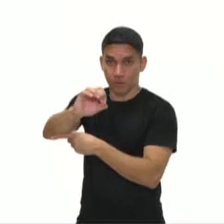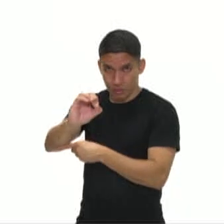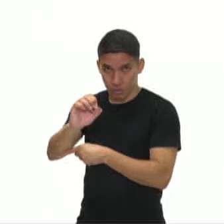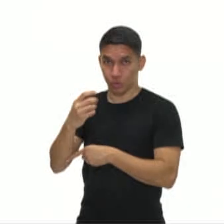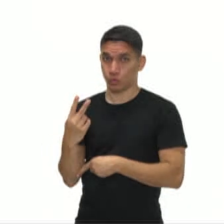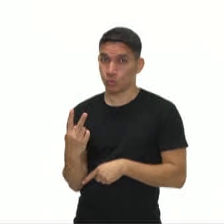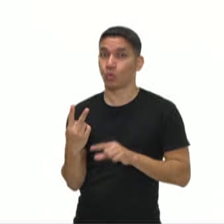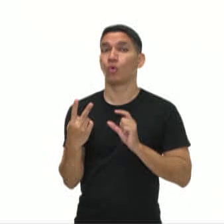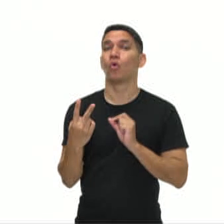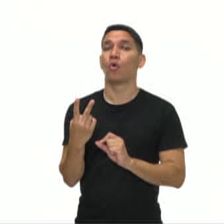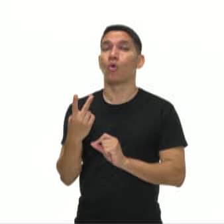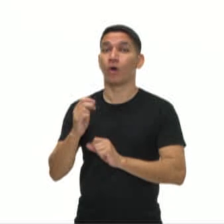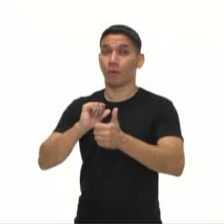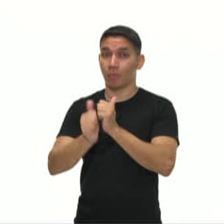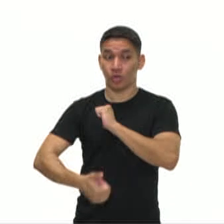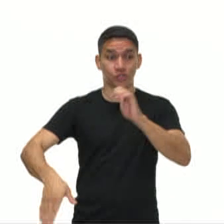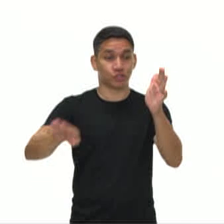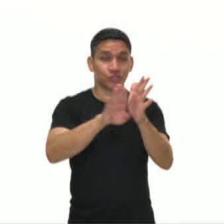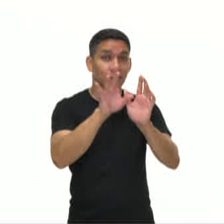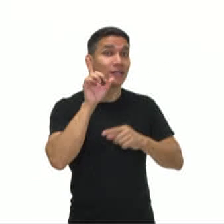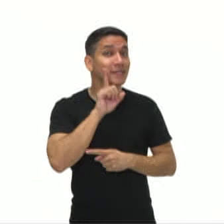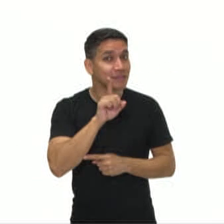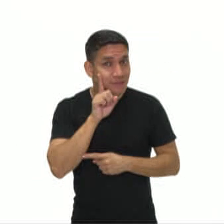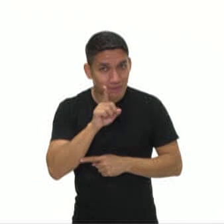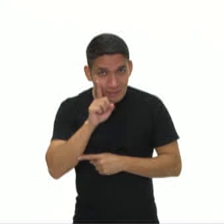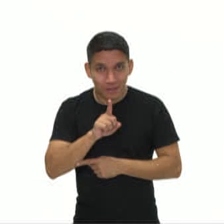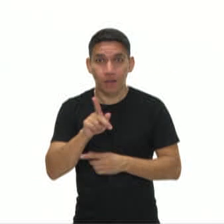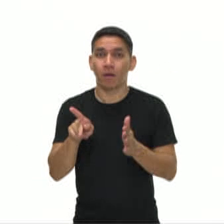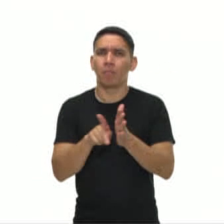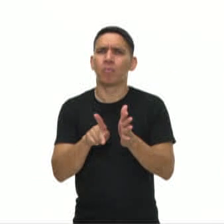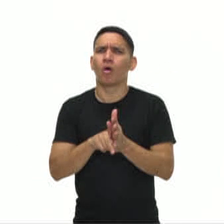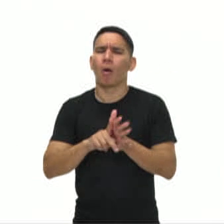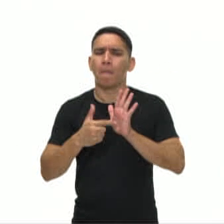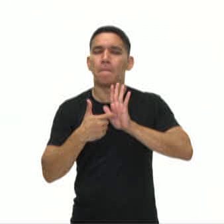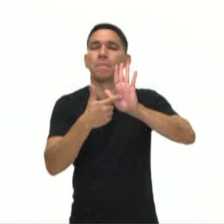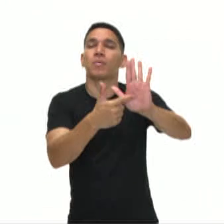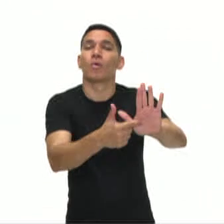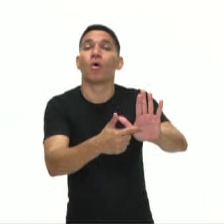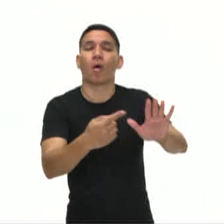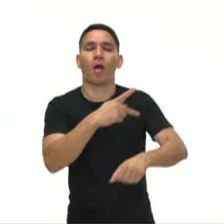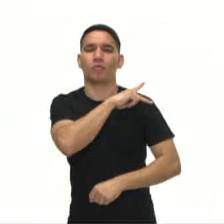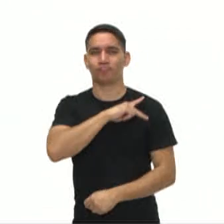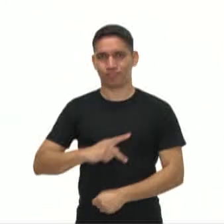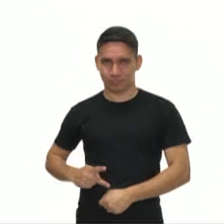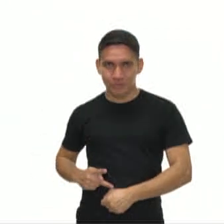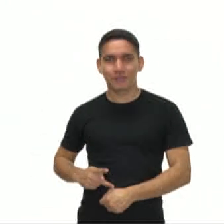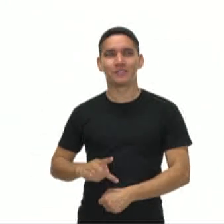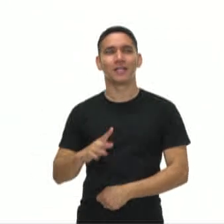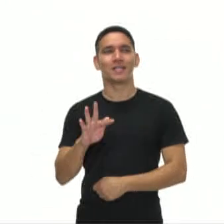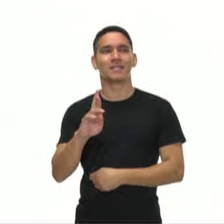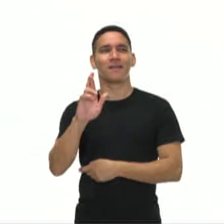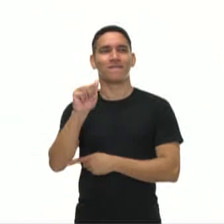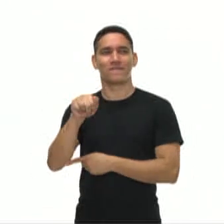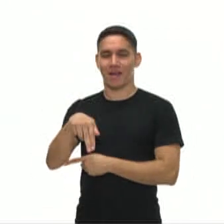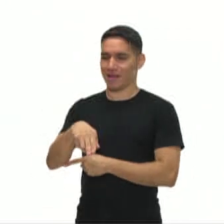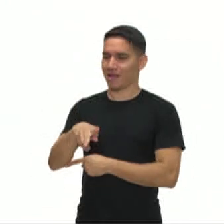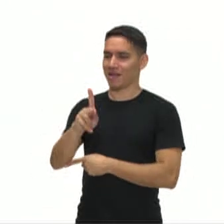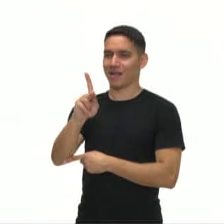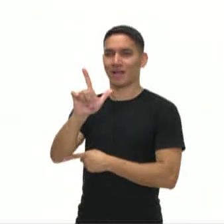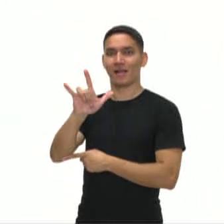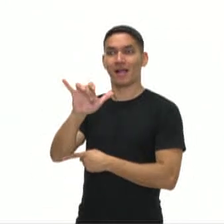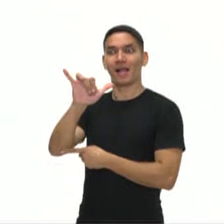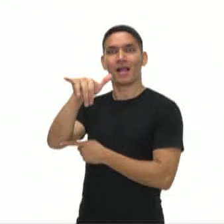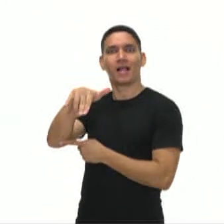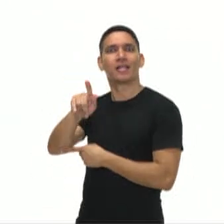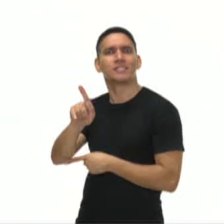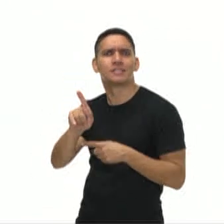1902, o esporte chegou aos Estados Unidos por meio de uma demonstração ao presidente Franklin Roosevelt, que